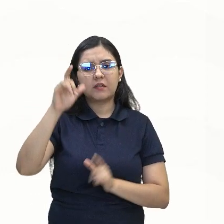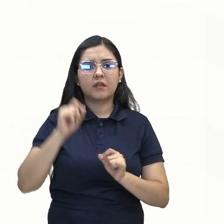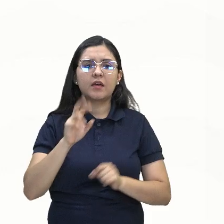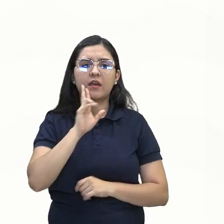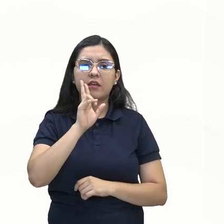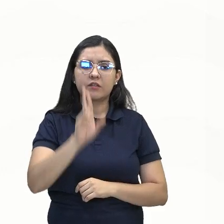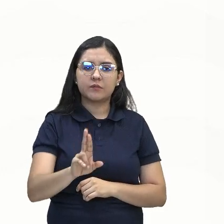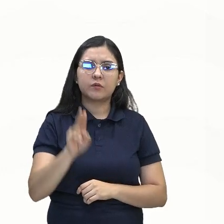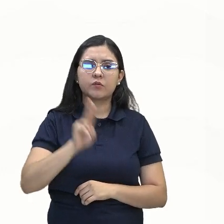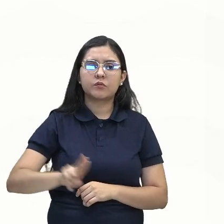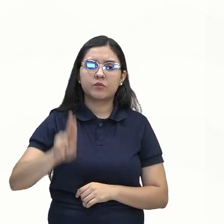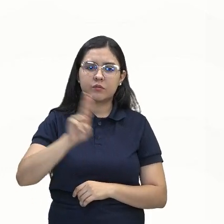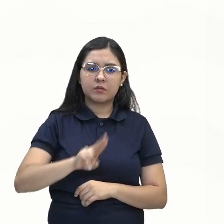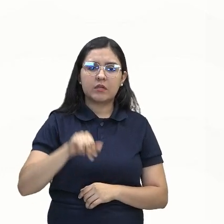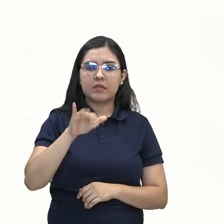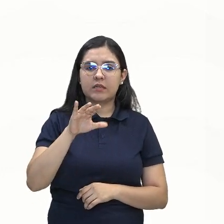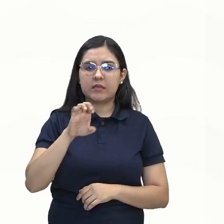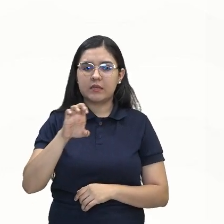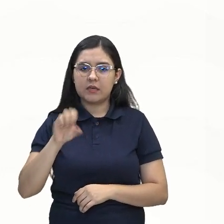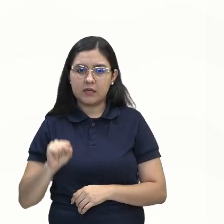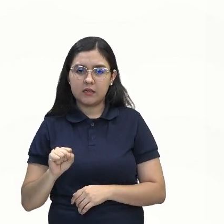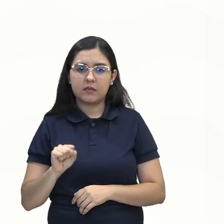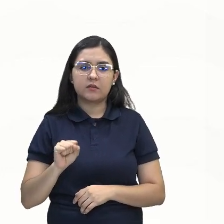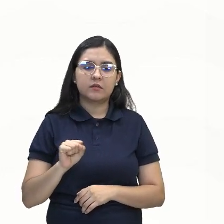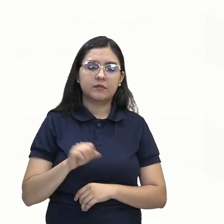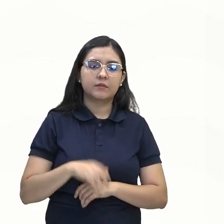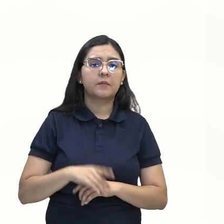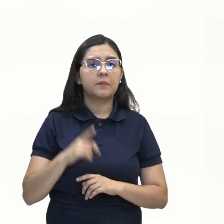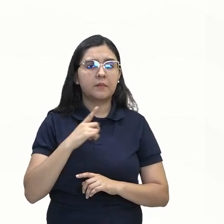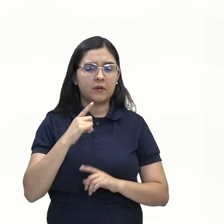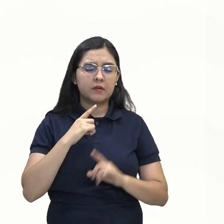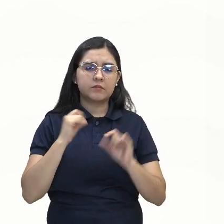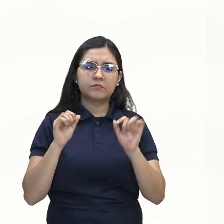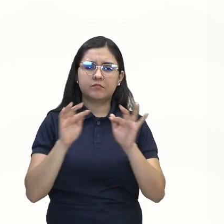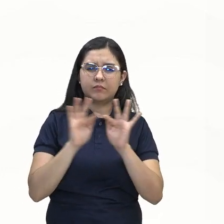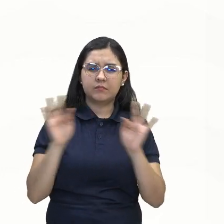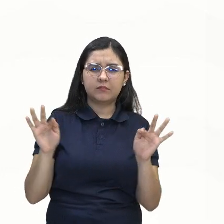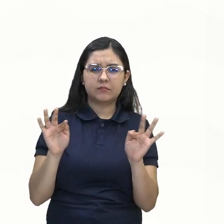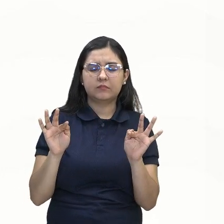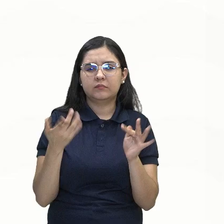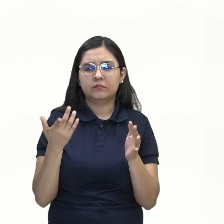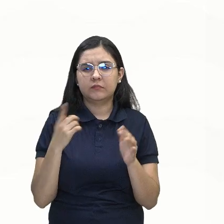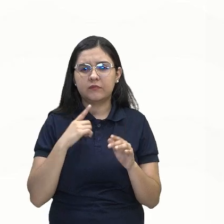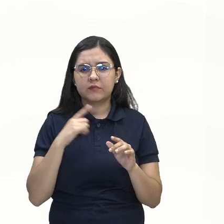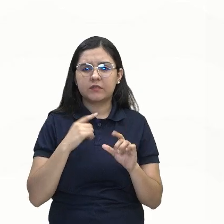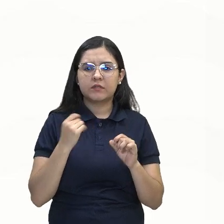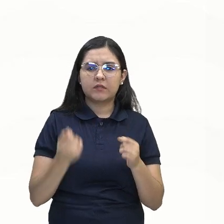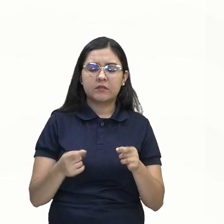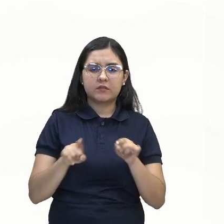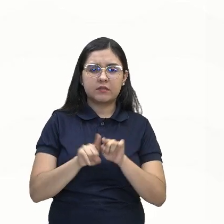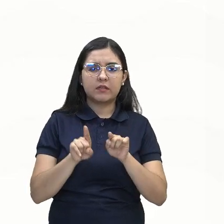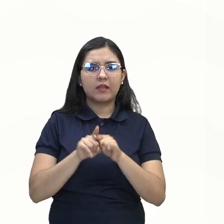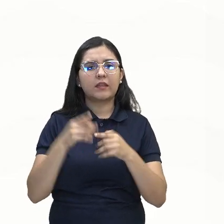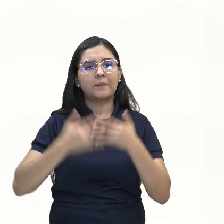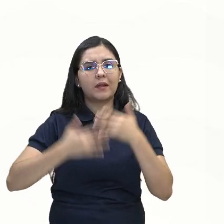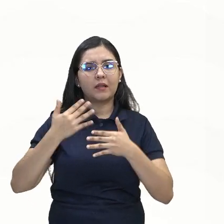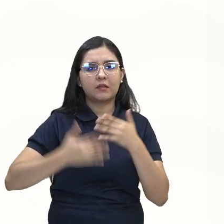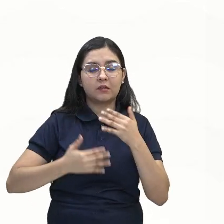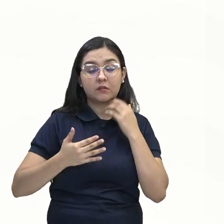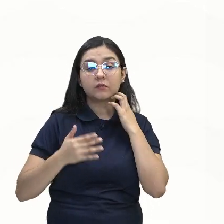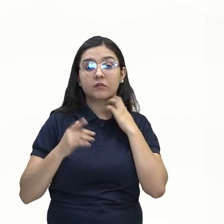utilizando só yes or no. Isso pode enfraquecer, pode passar uma ideia de que você está interrompendo o diálogo, né?